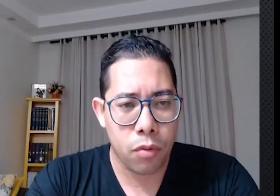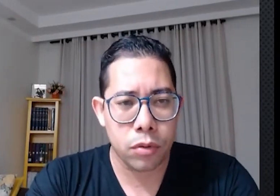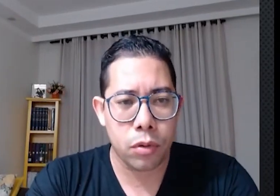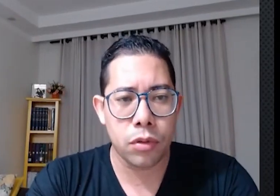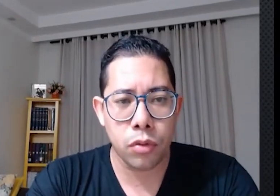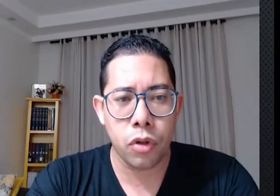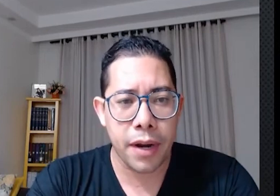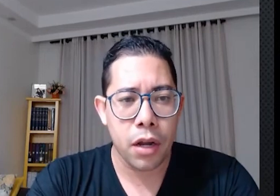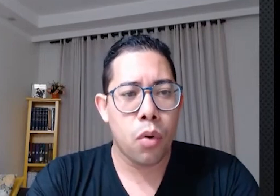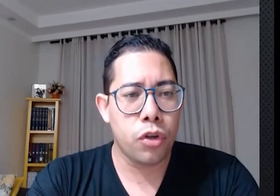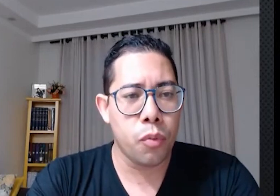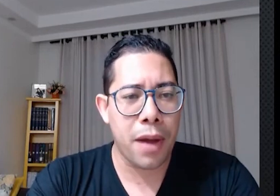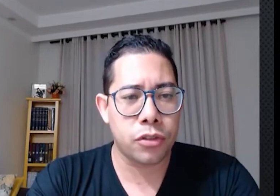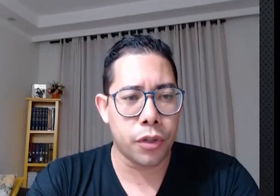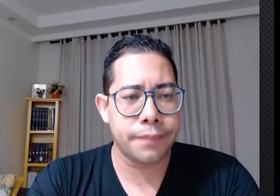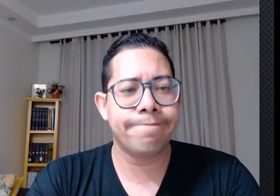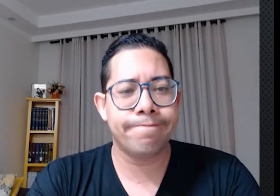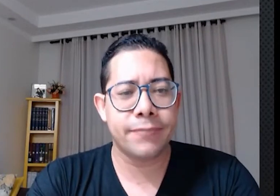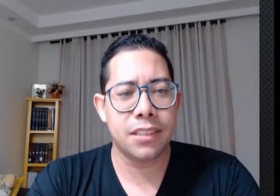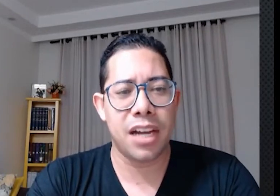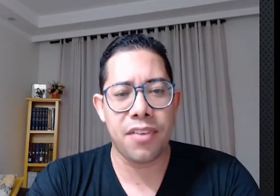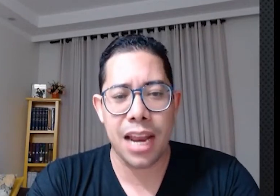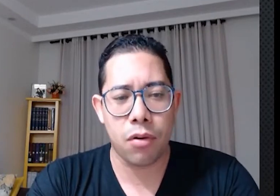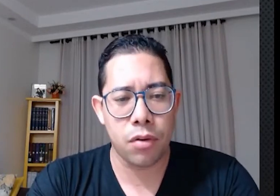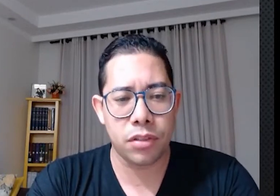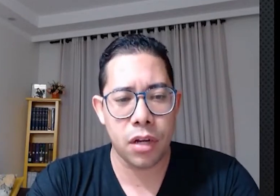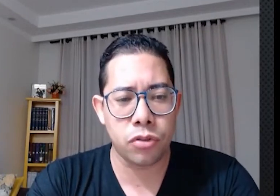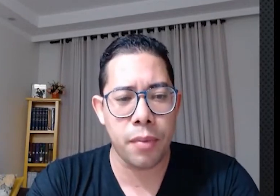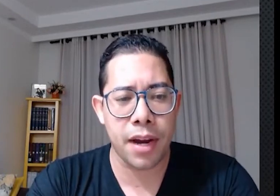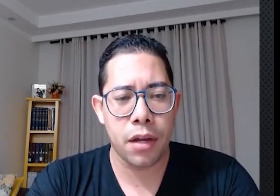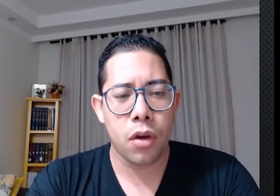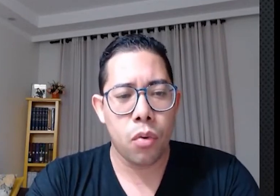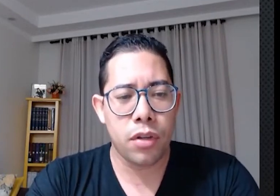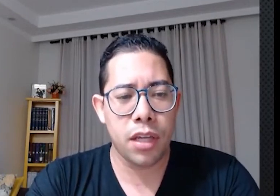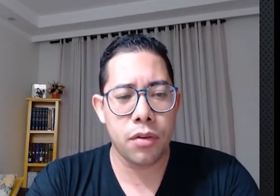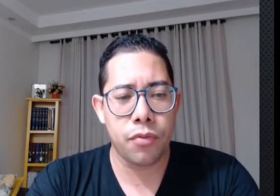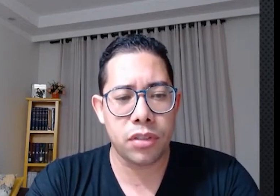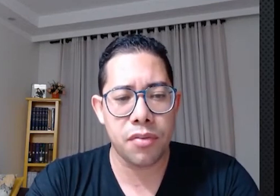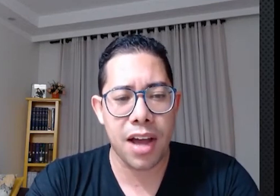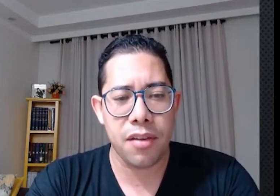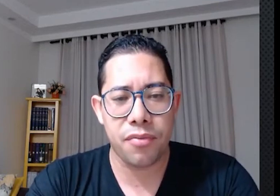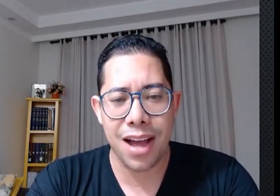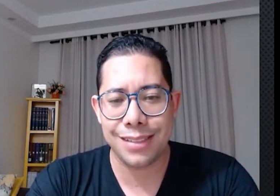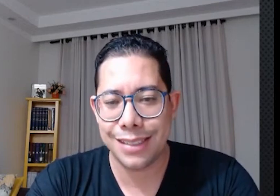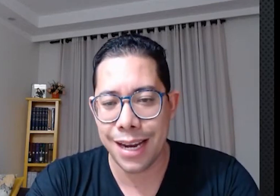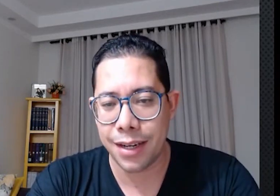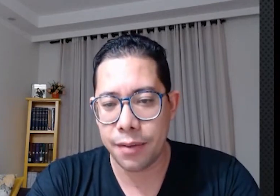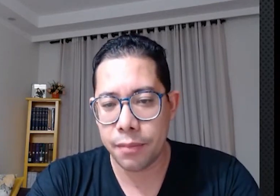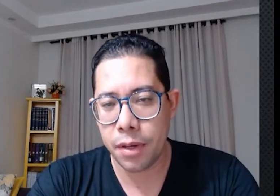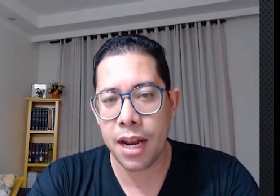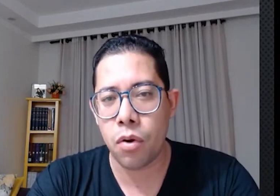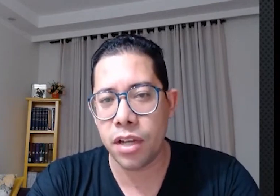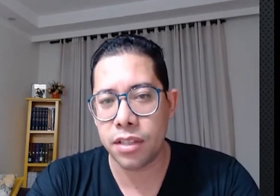né? Ou quando não souber o que o pastor vai falar. Quando você não souber o que você vai